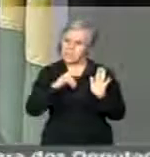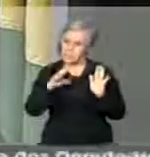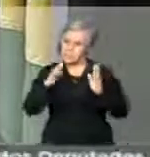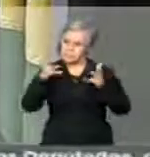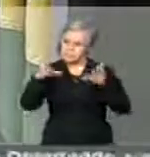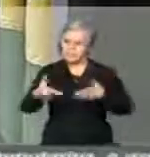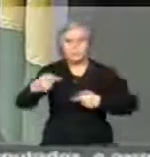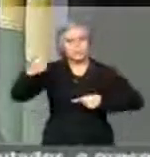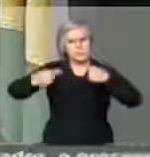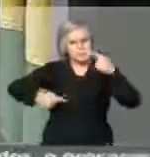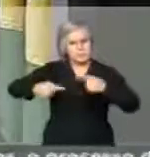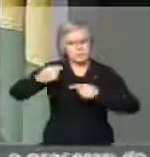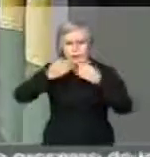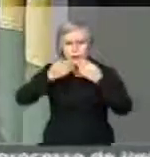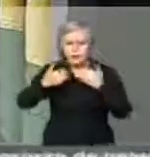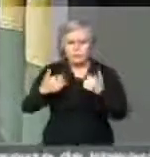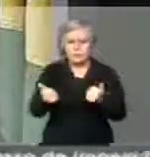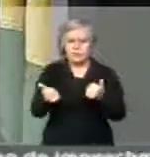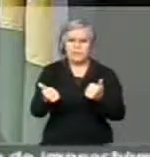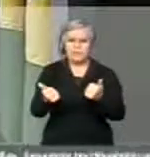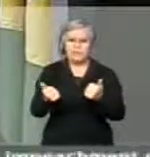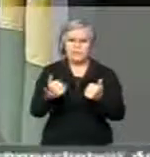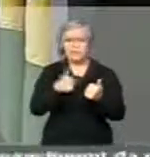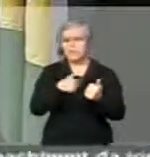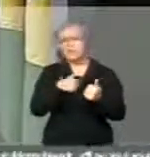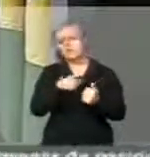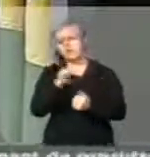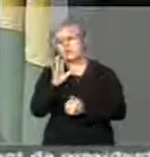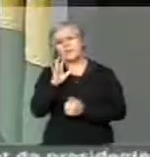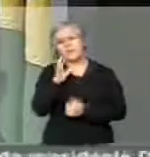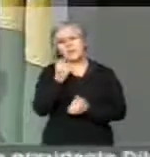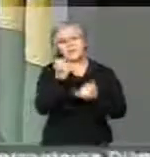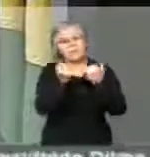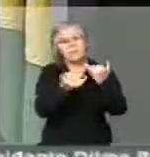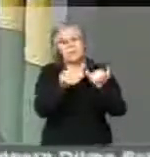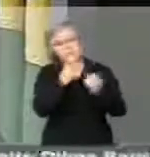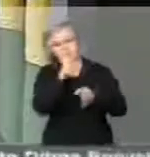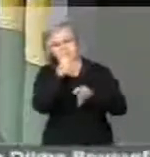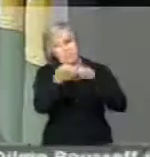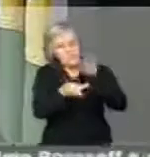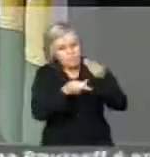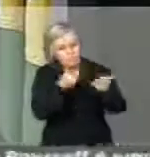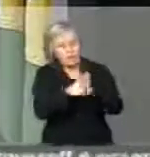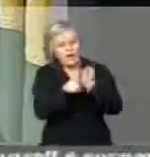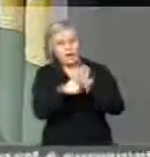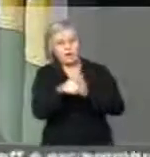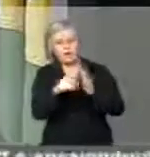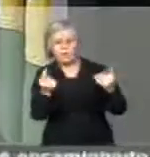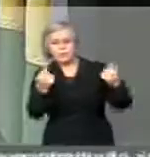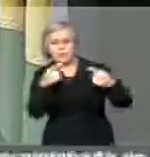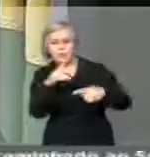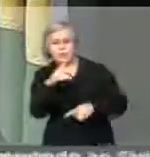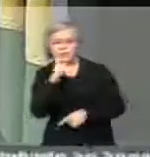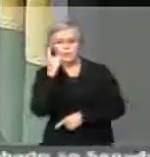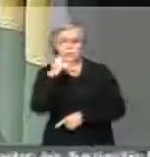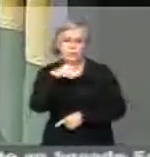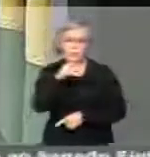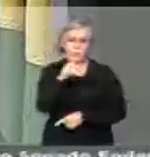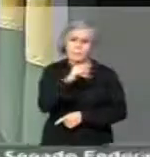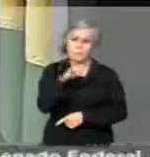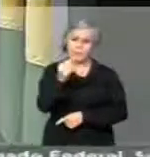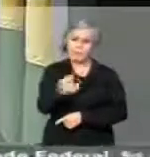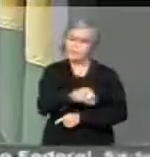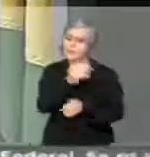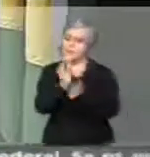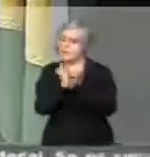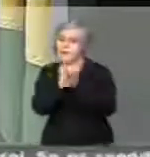a discussão. Eu canso de brincar com a deputada Moema, tenho discussões com outros deputados do PT, mas